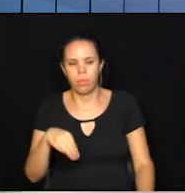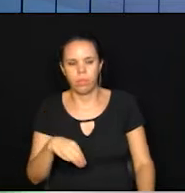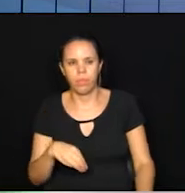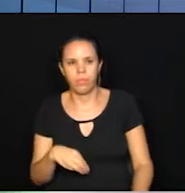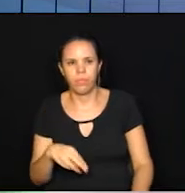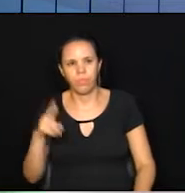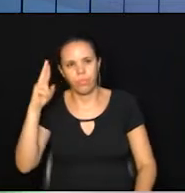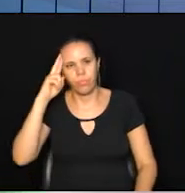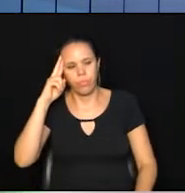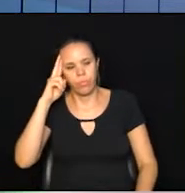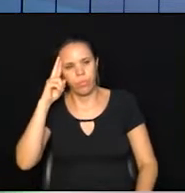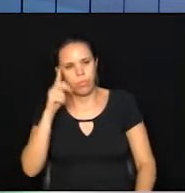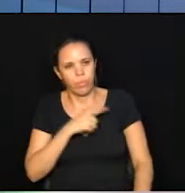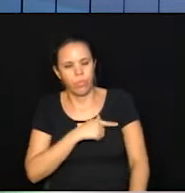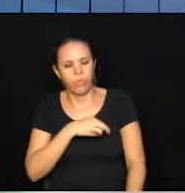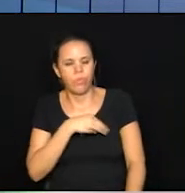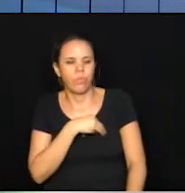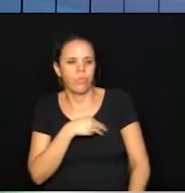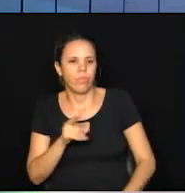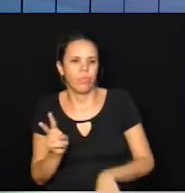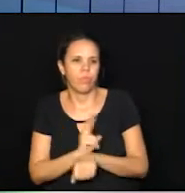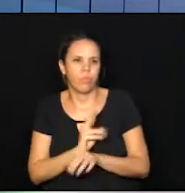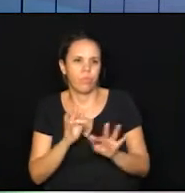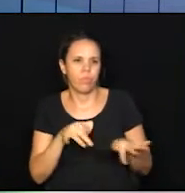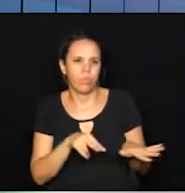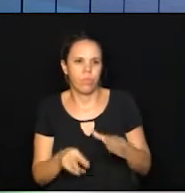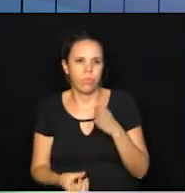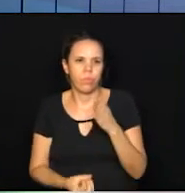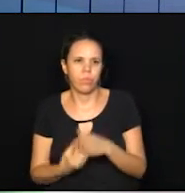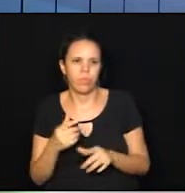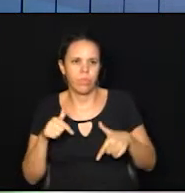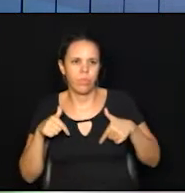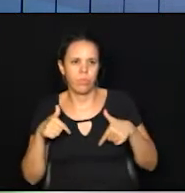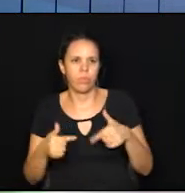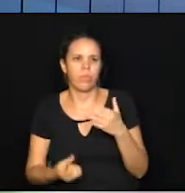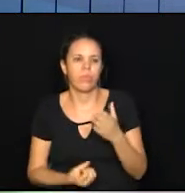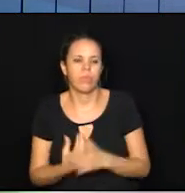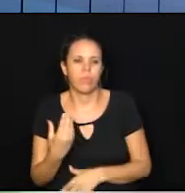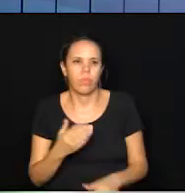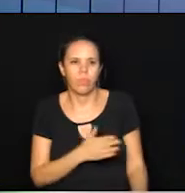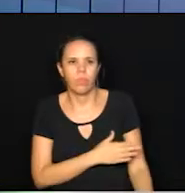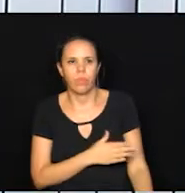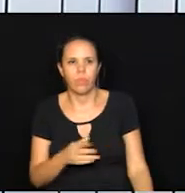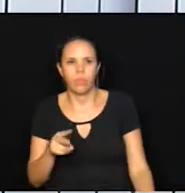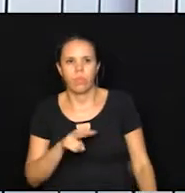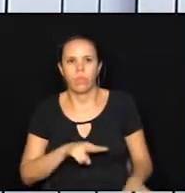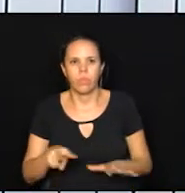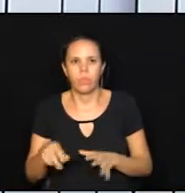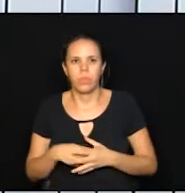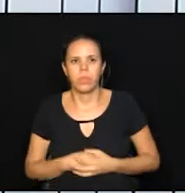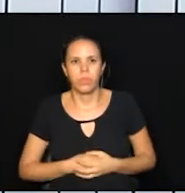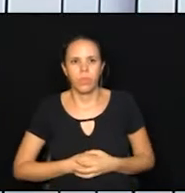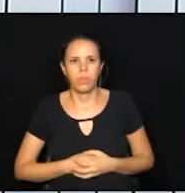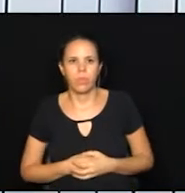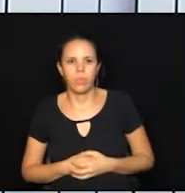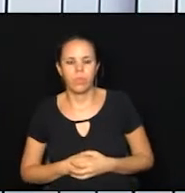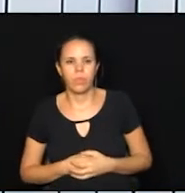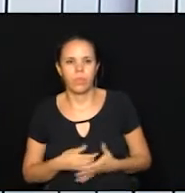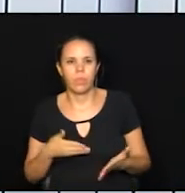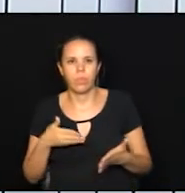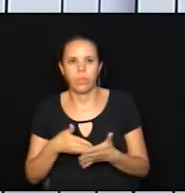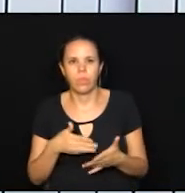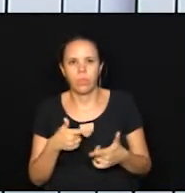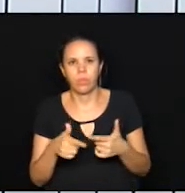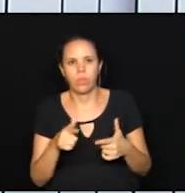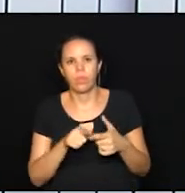falando sobre este panorama, né, do fim de semana e também as ações que acontecem durante a semana. Com restrições